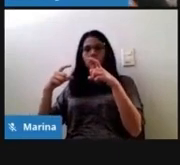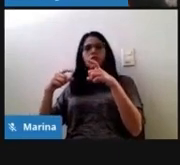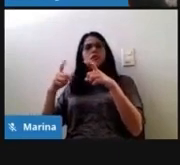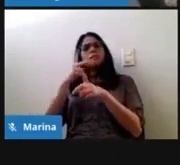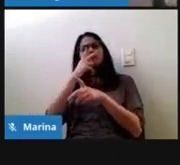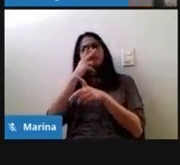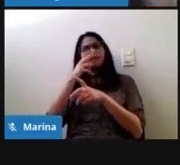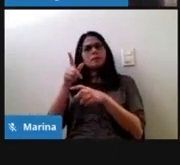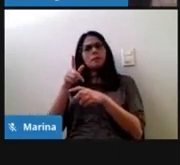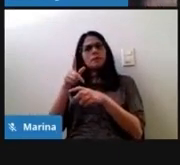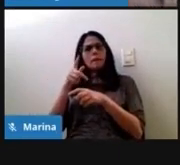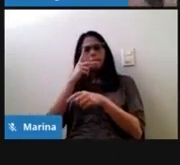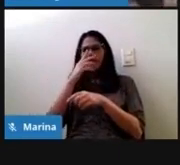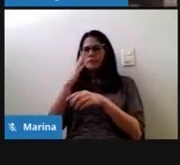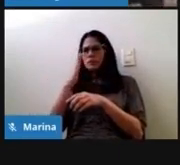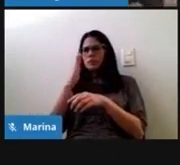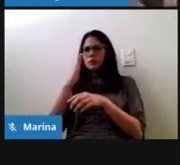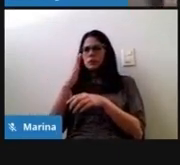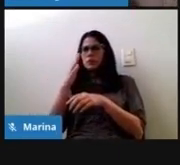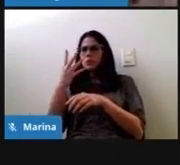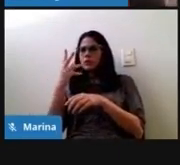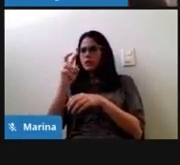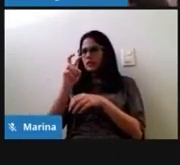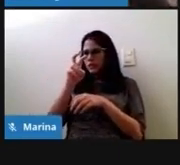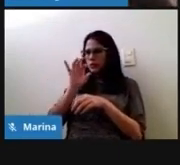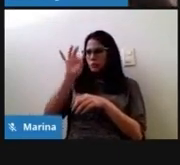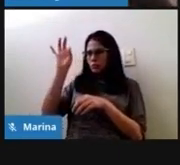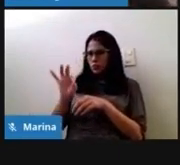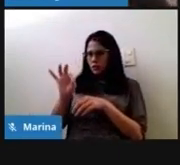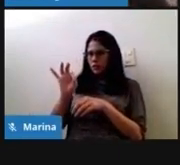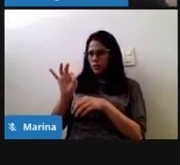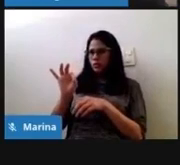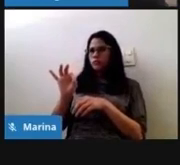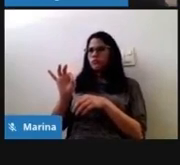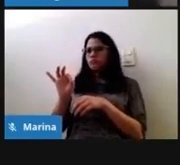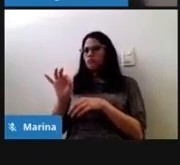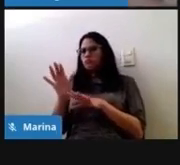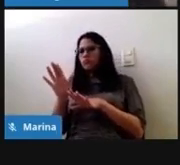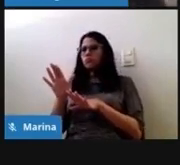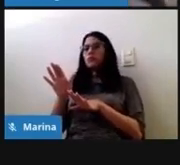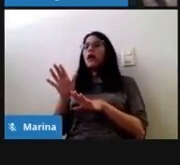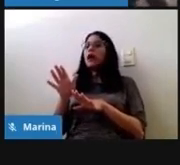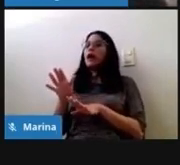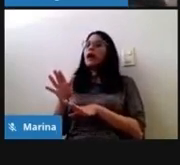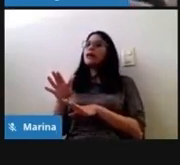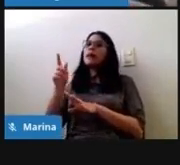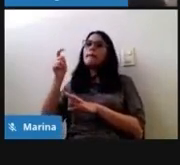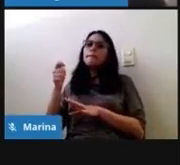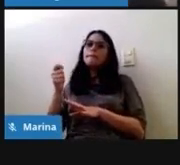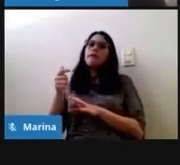e 45% dos de médio porte, eles estão no grupo de menor vulnerabilidade. Então, essa